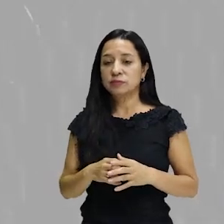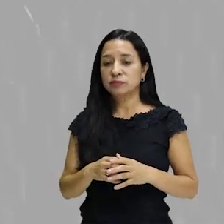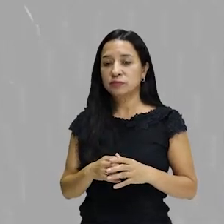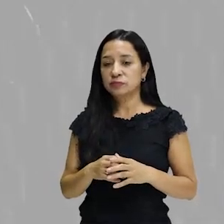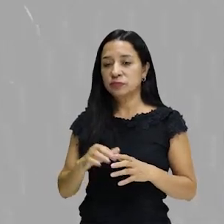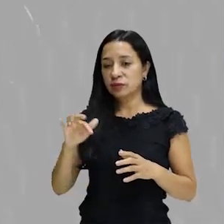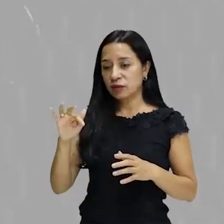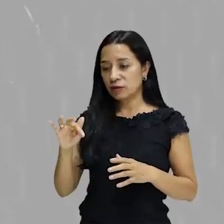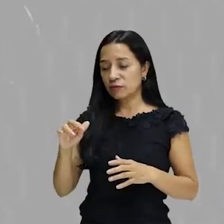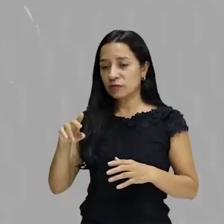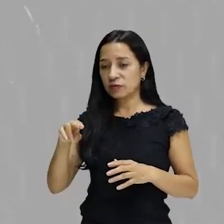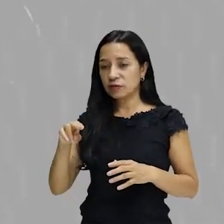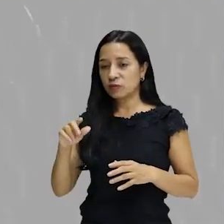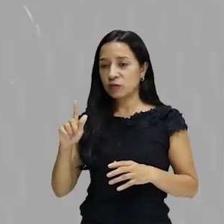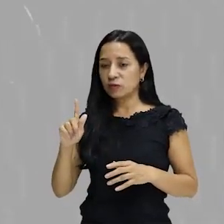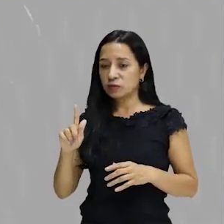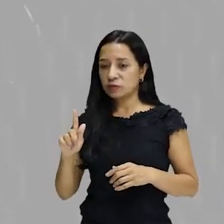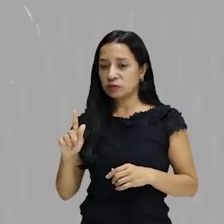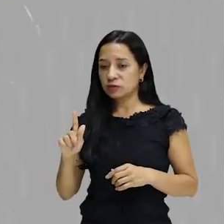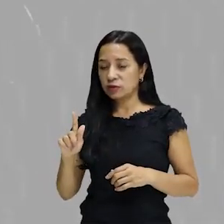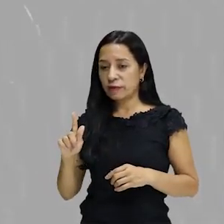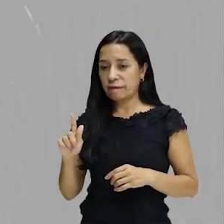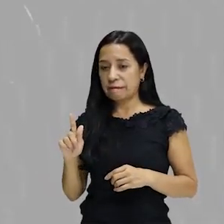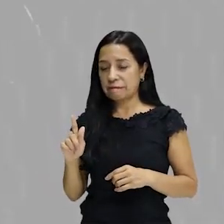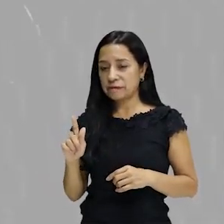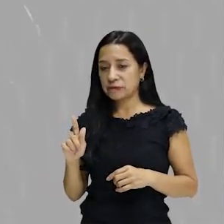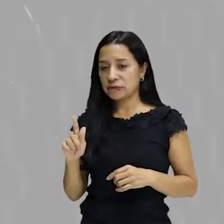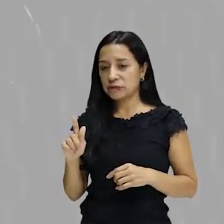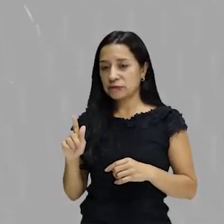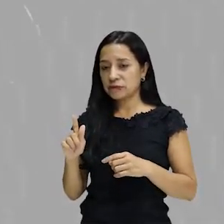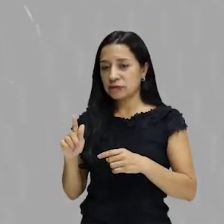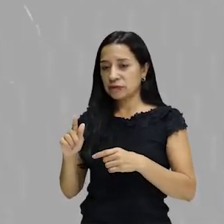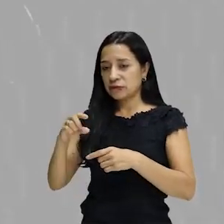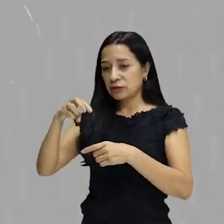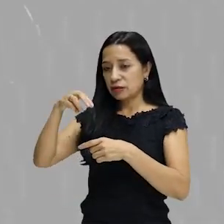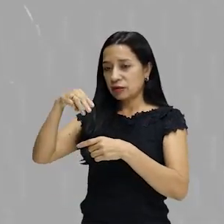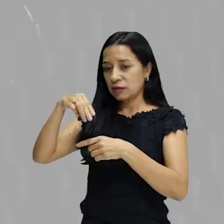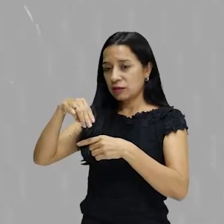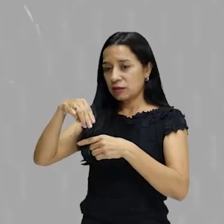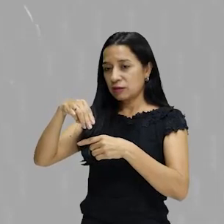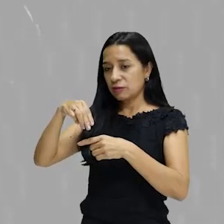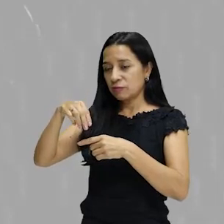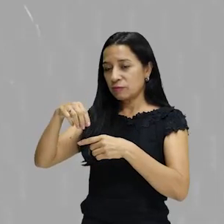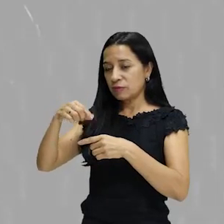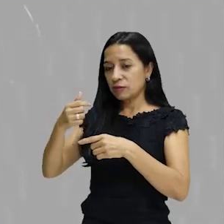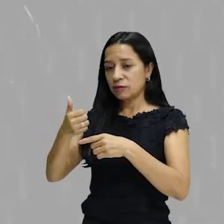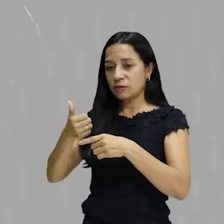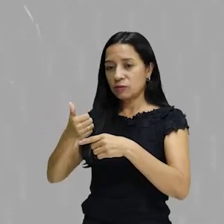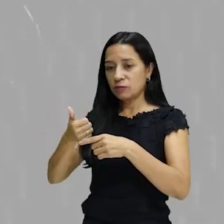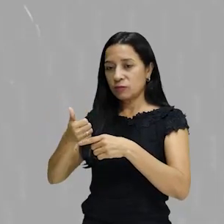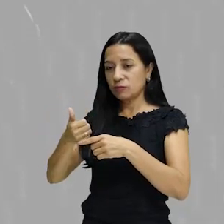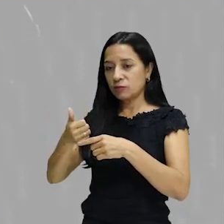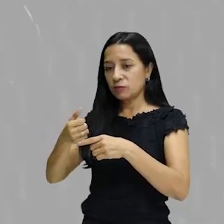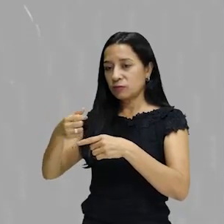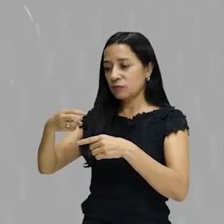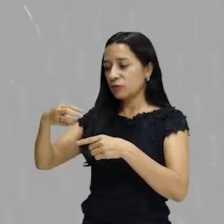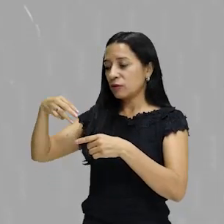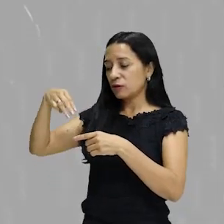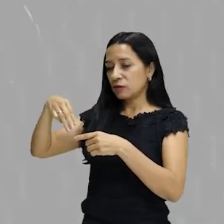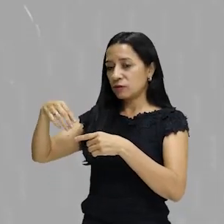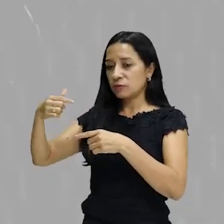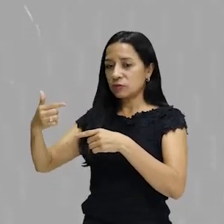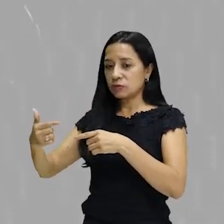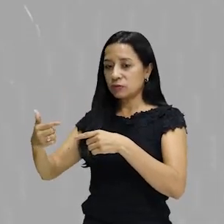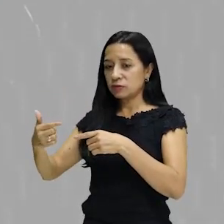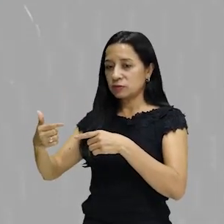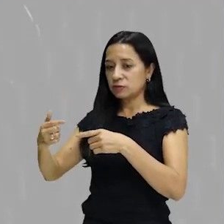a constante universal, que é o Gzão, né? Produto das massas dividido pelo quadrado da distância, tá